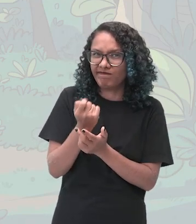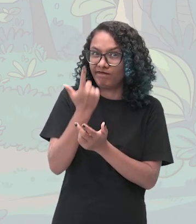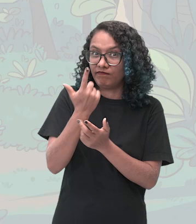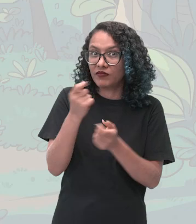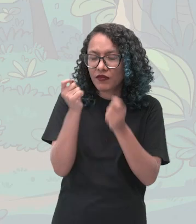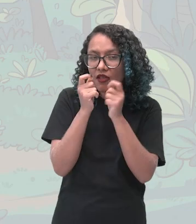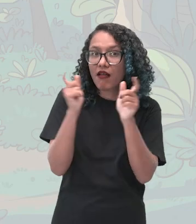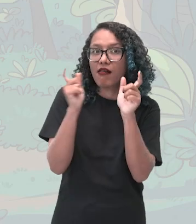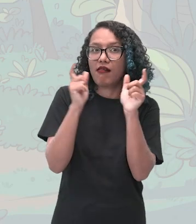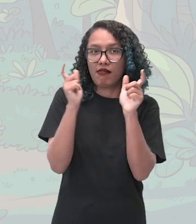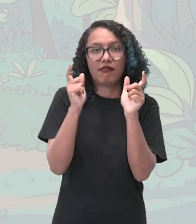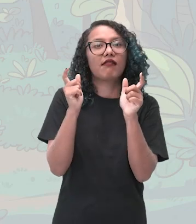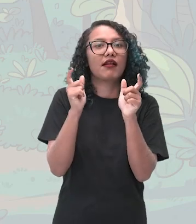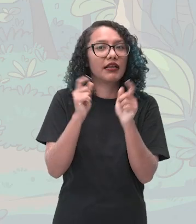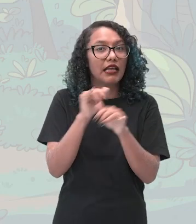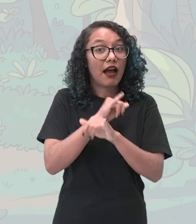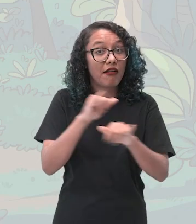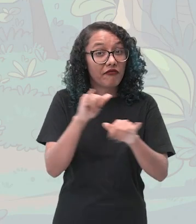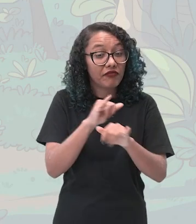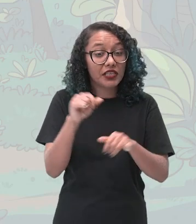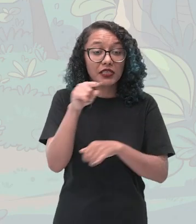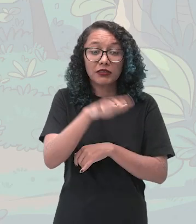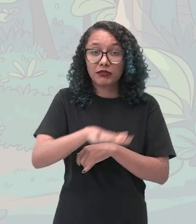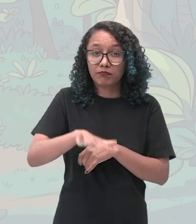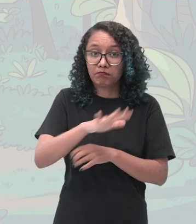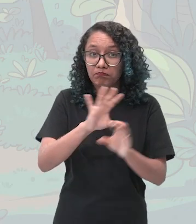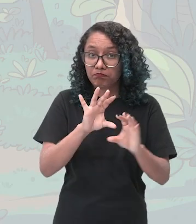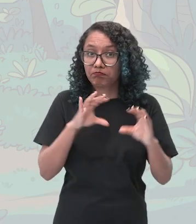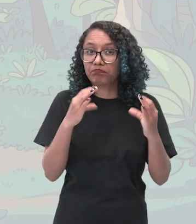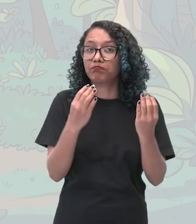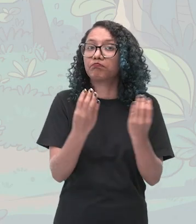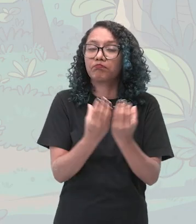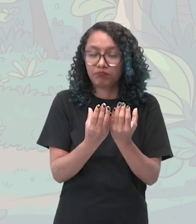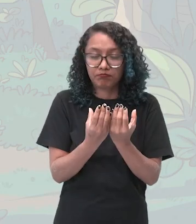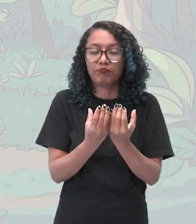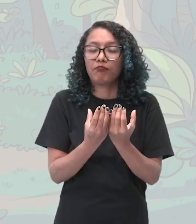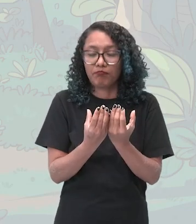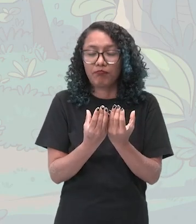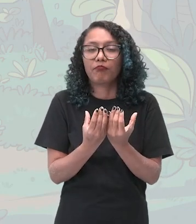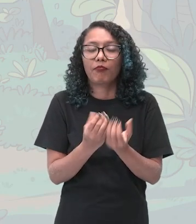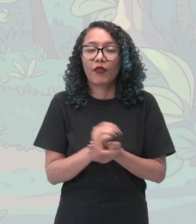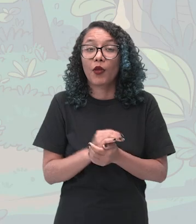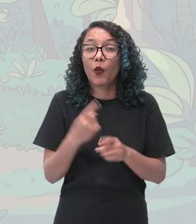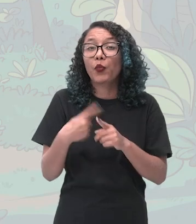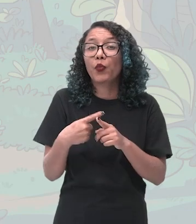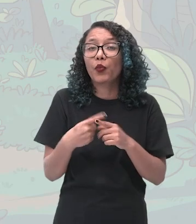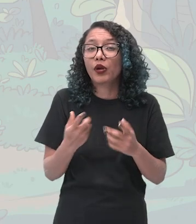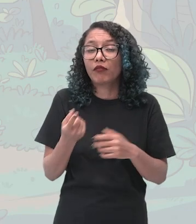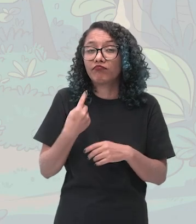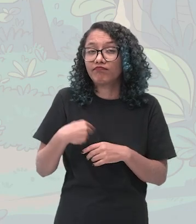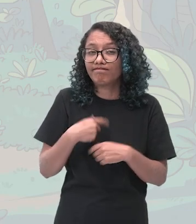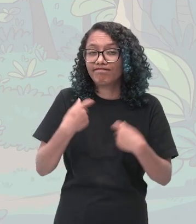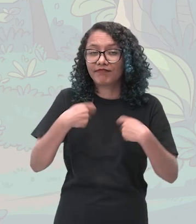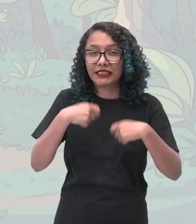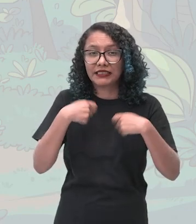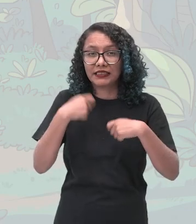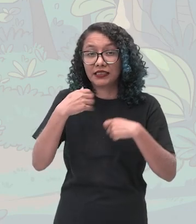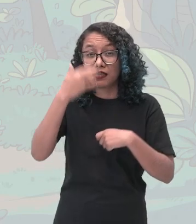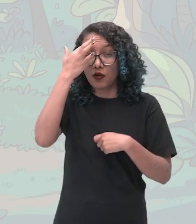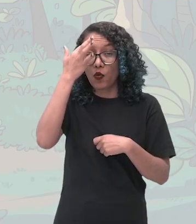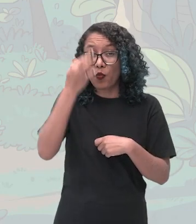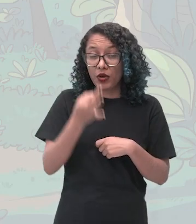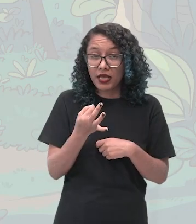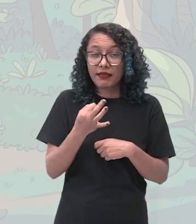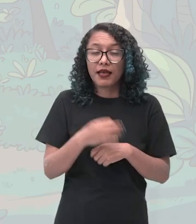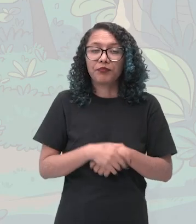olho, alerte a sua comunidade, ok? Nós precisamos compreender que essa relação entre os